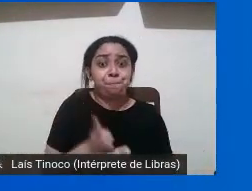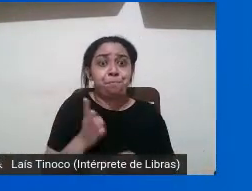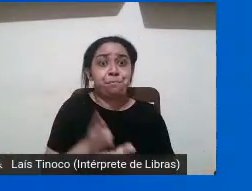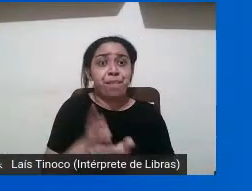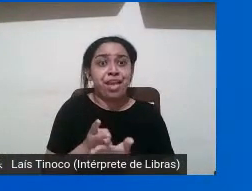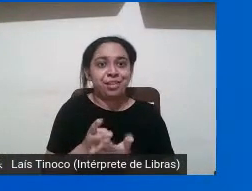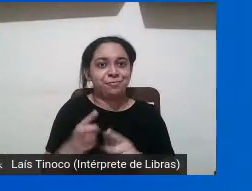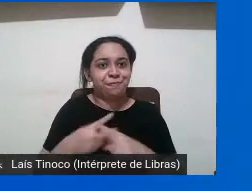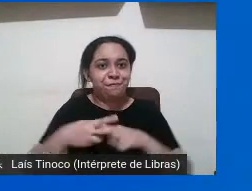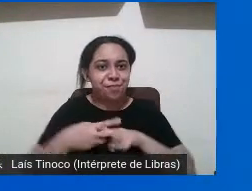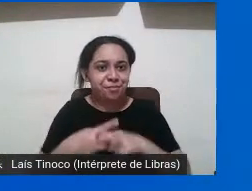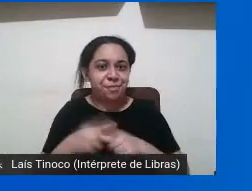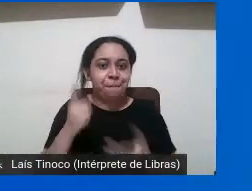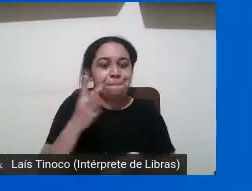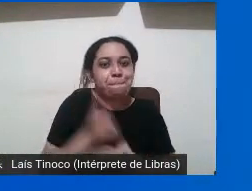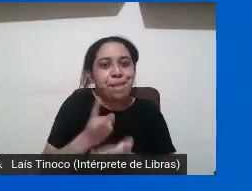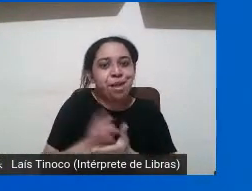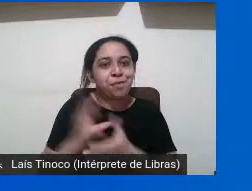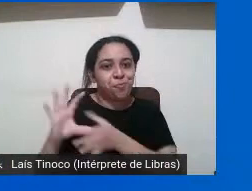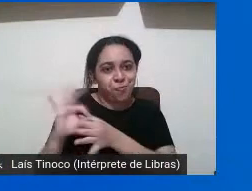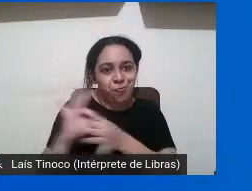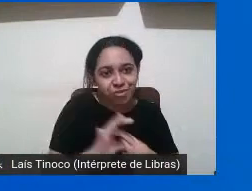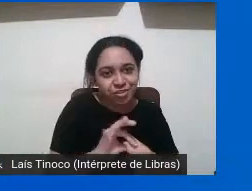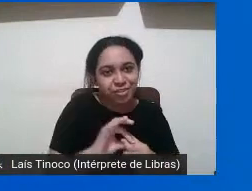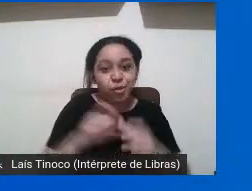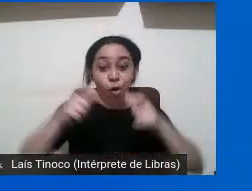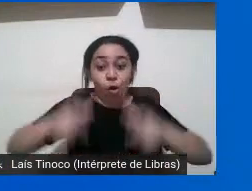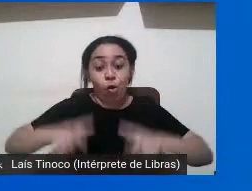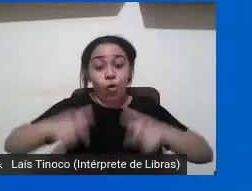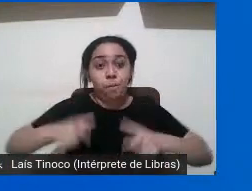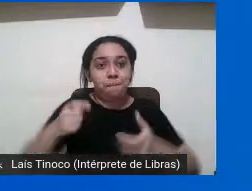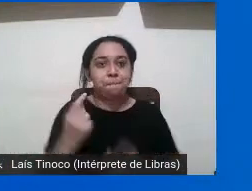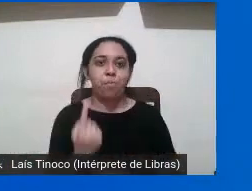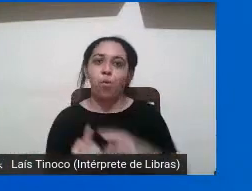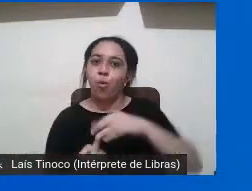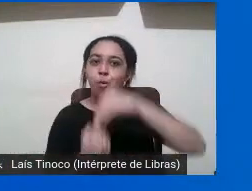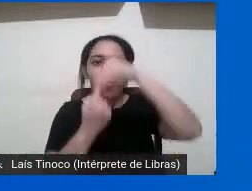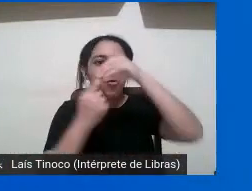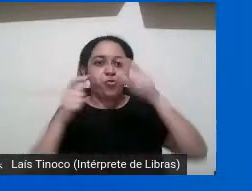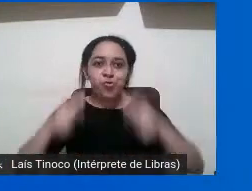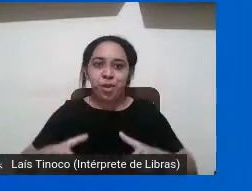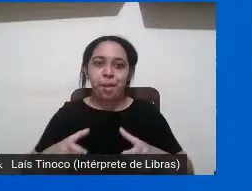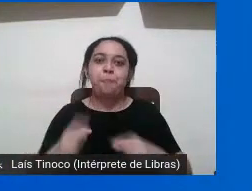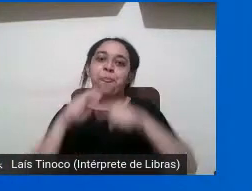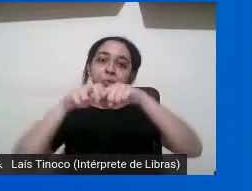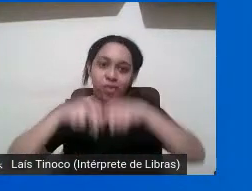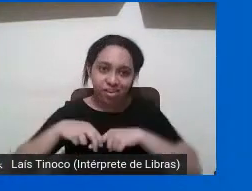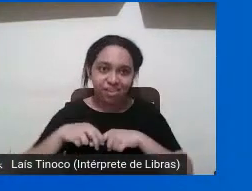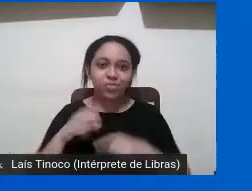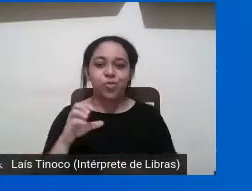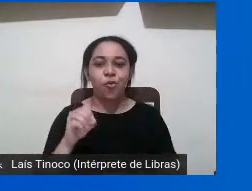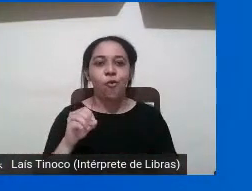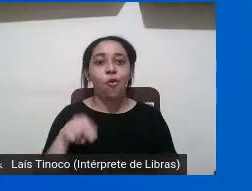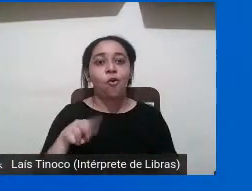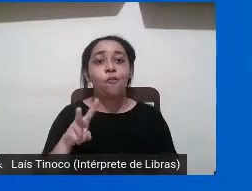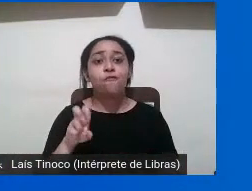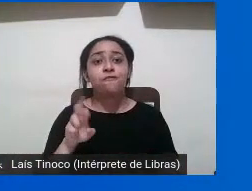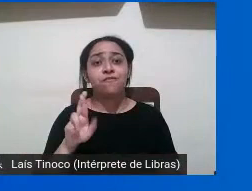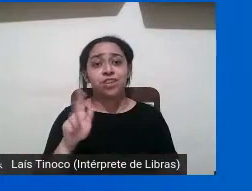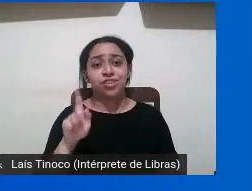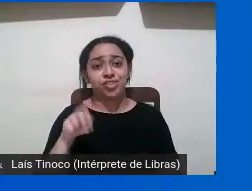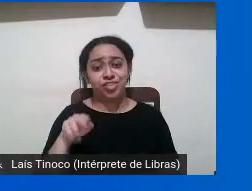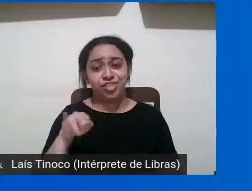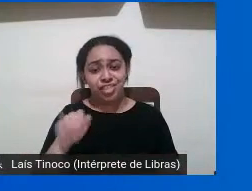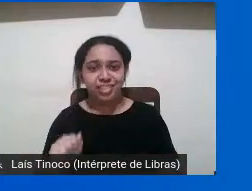contexto na mesma situação num único lugar graças a convergência digital e isso faz com que eles criem novas habilidades